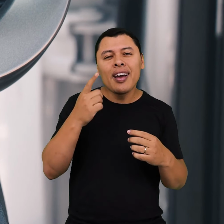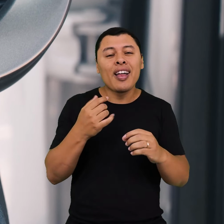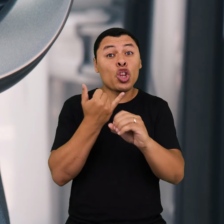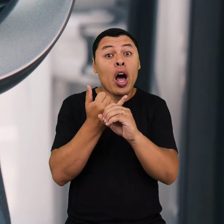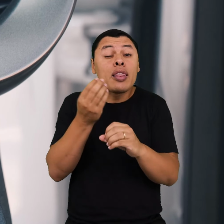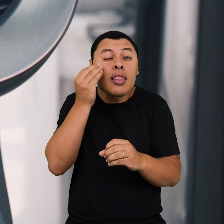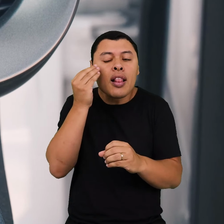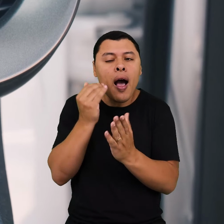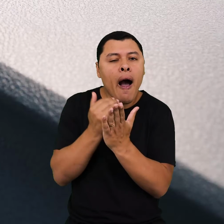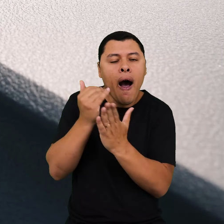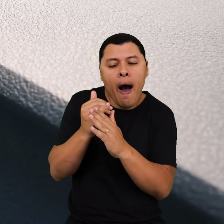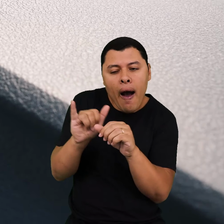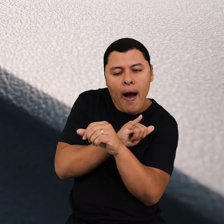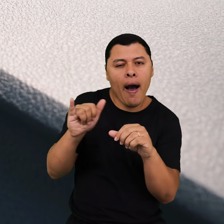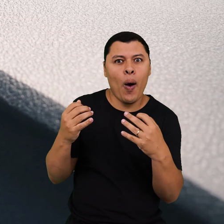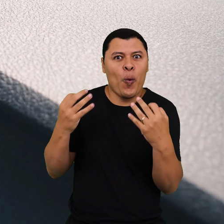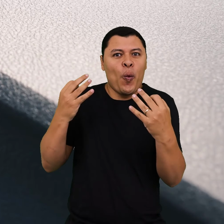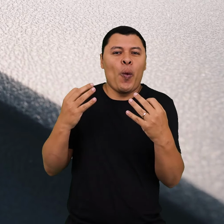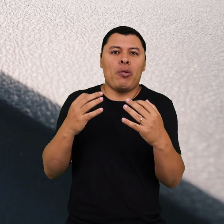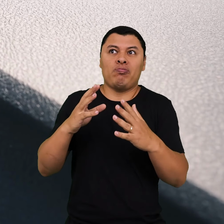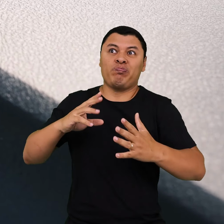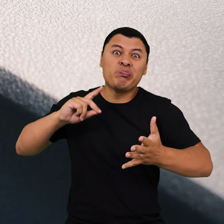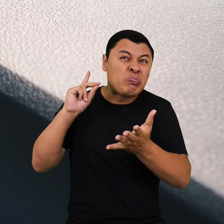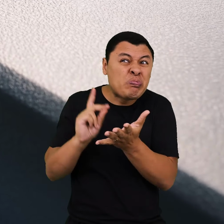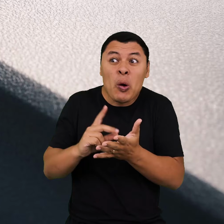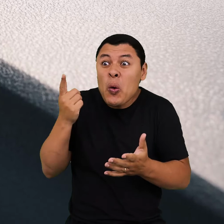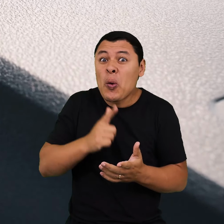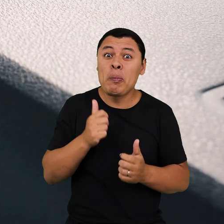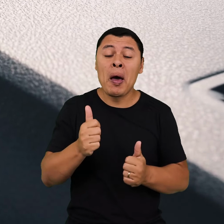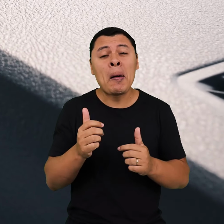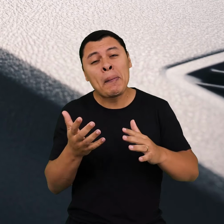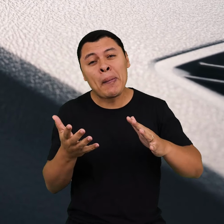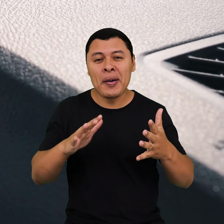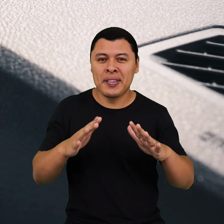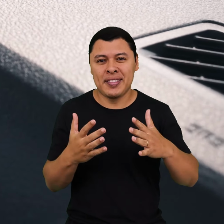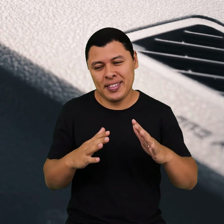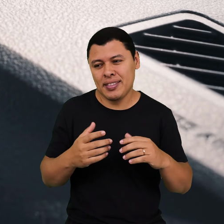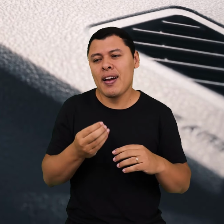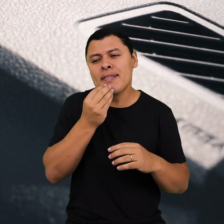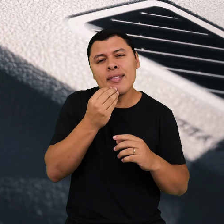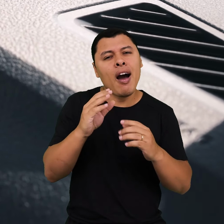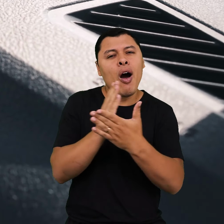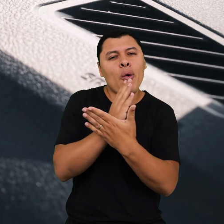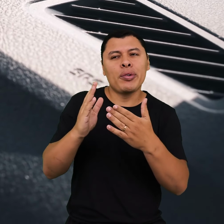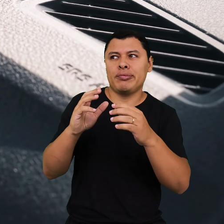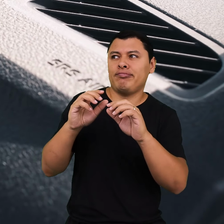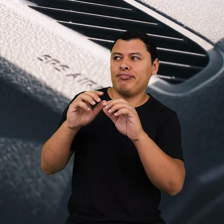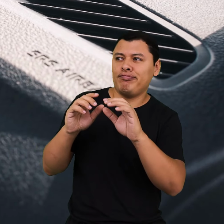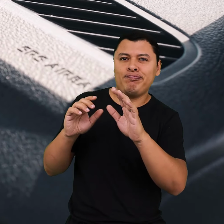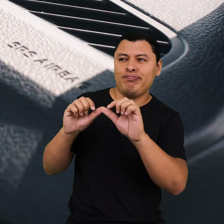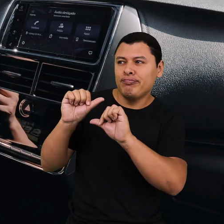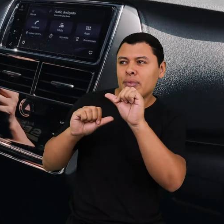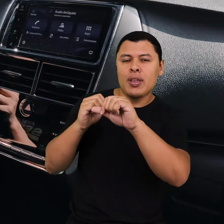legal. Poderia ter uma maçanetinha cromada para combinar com essa moldura cromada dos instrumentos do